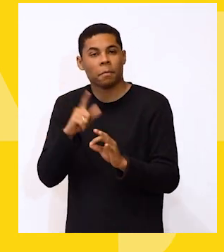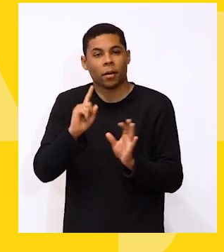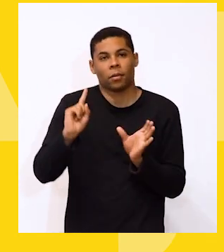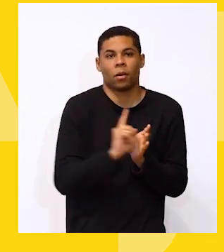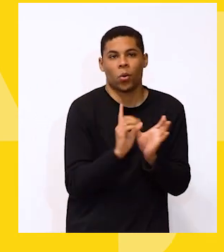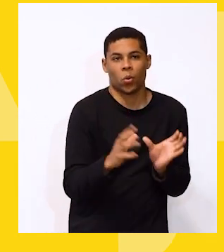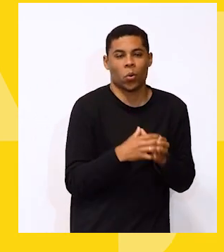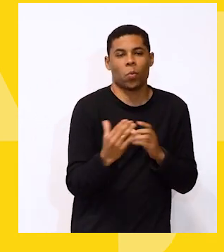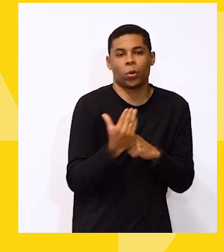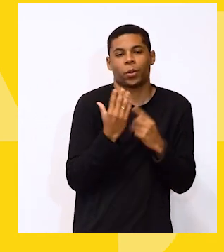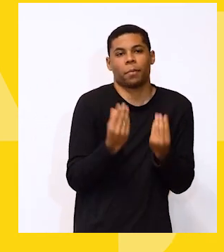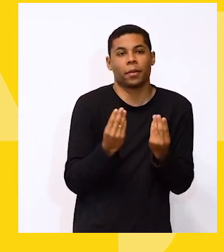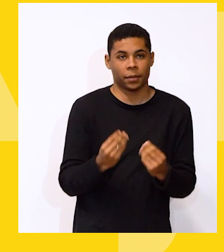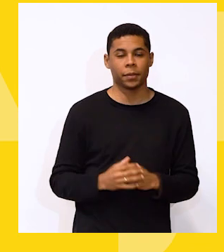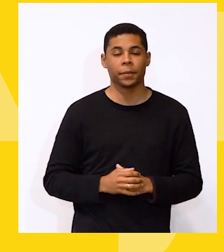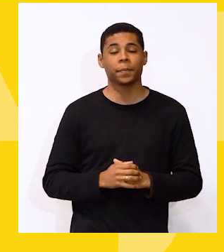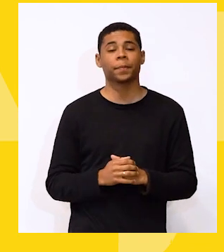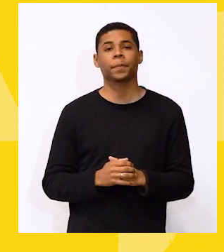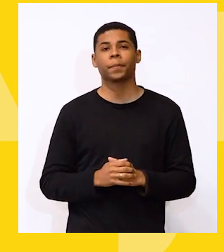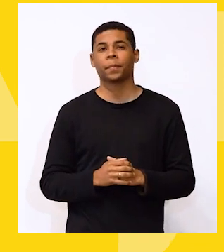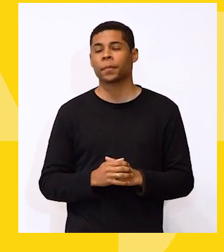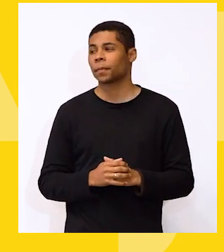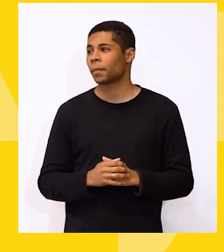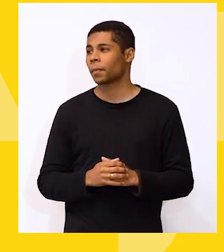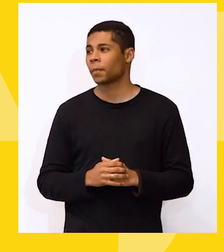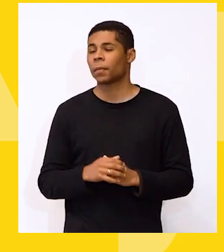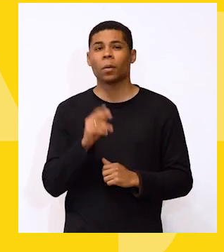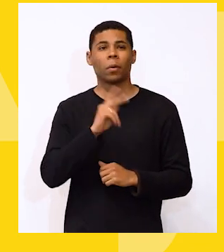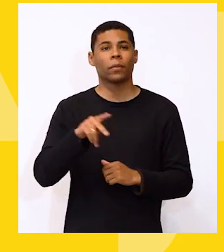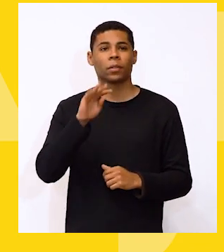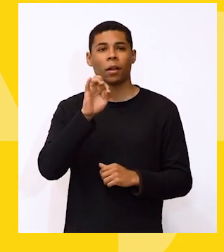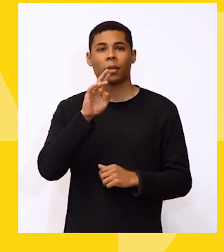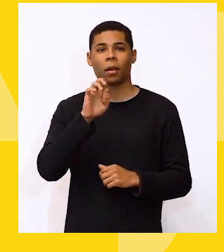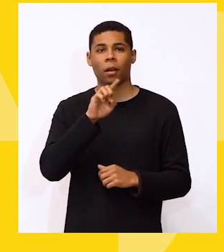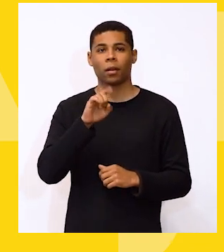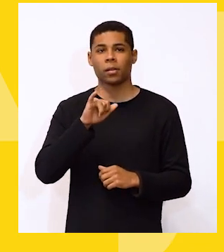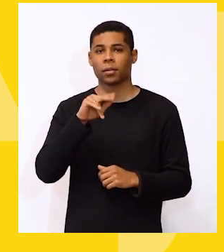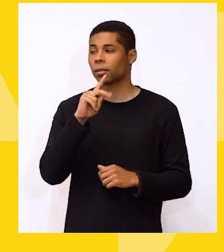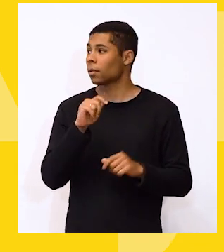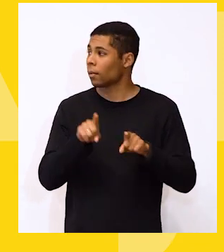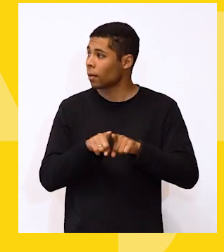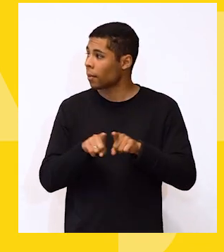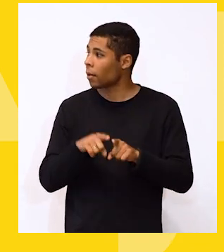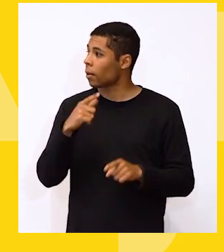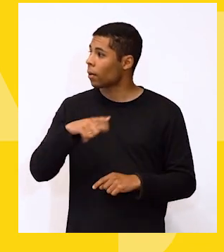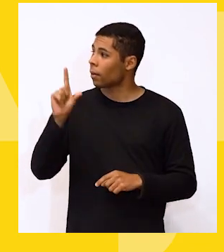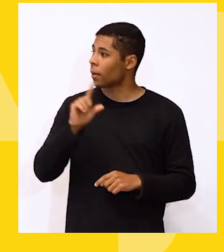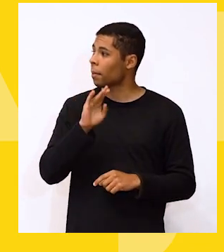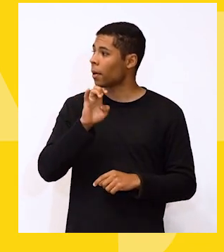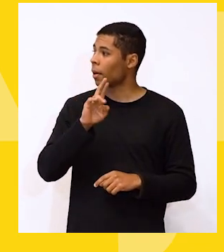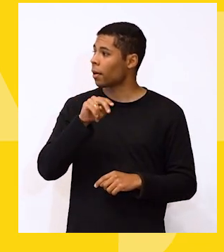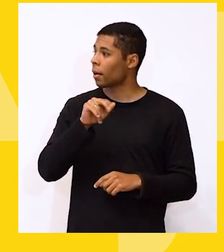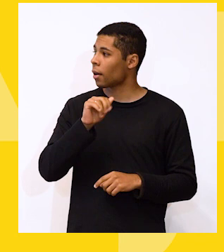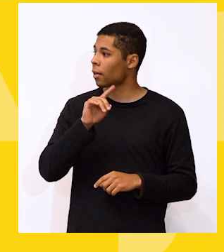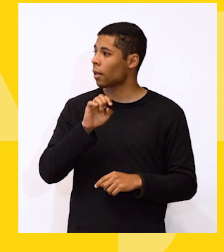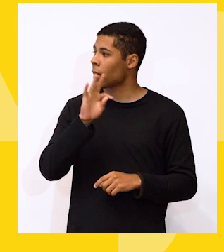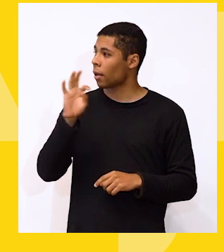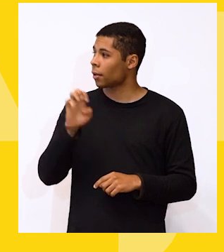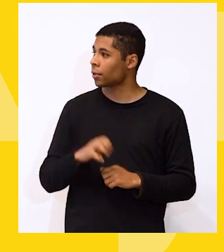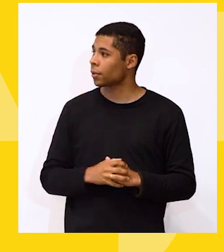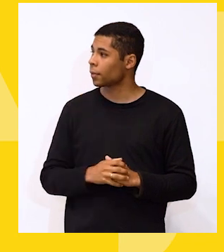tem colegas Professor Saulo do FC professora Terezinha também da FM Bezerra professora Bernadete aqui da farmácia